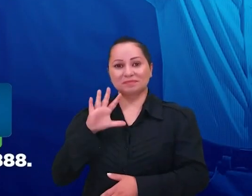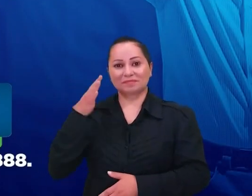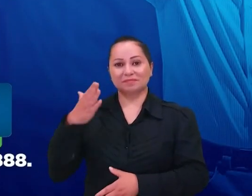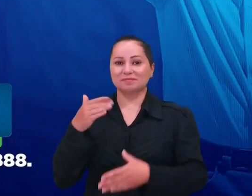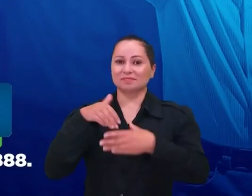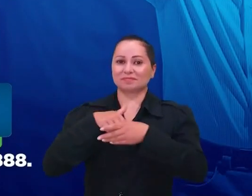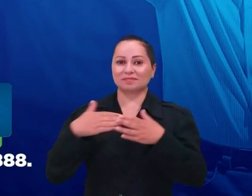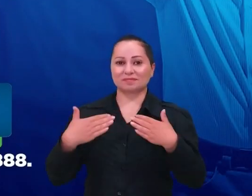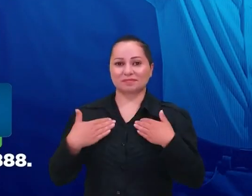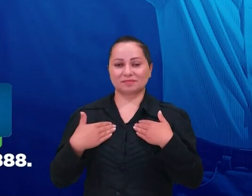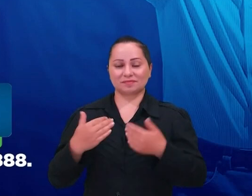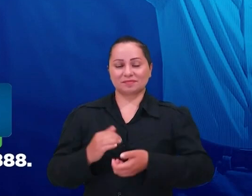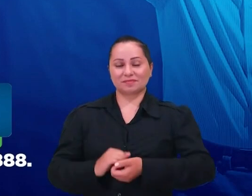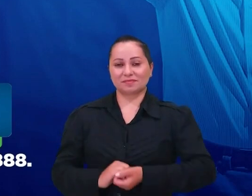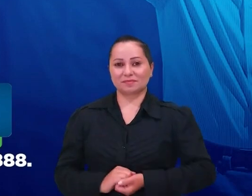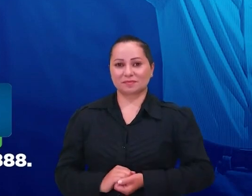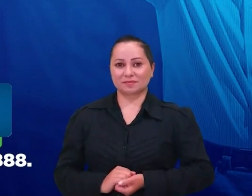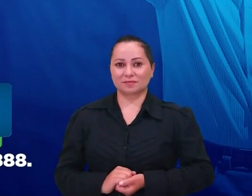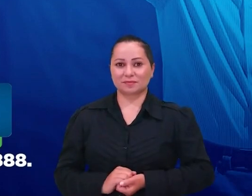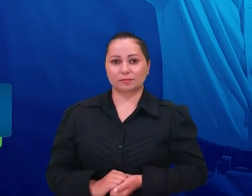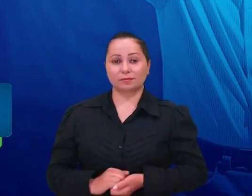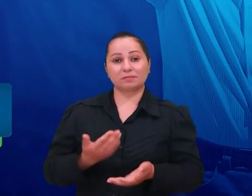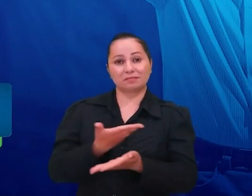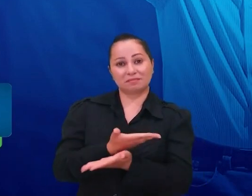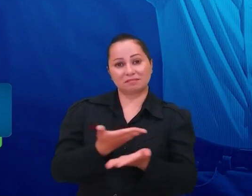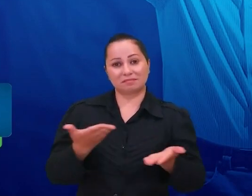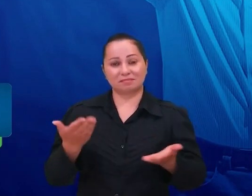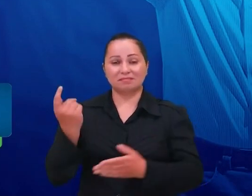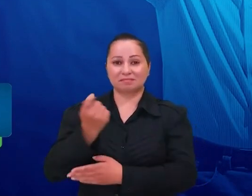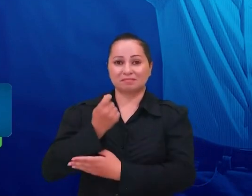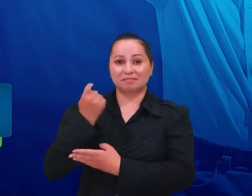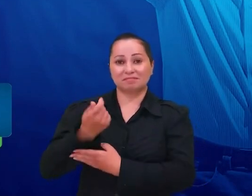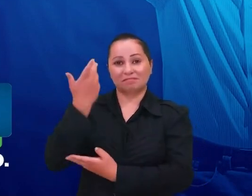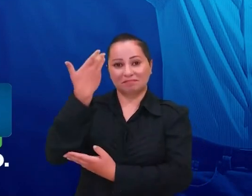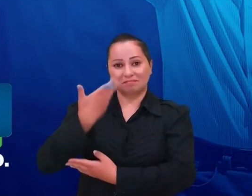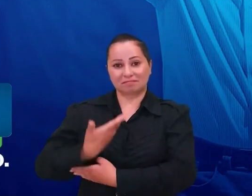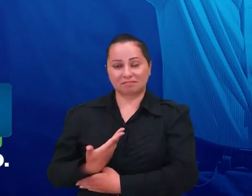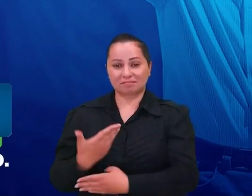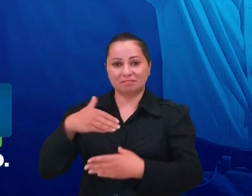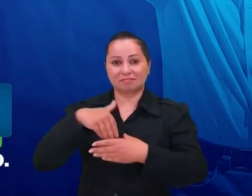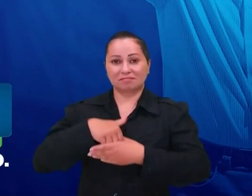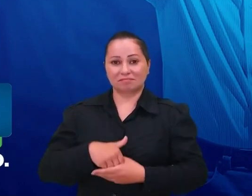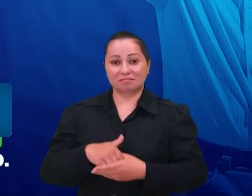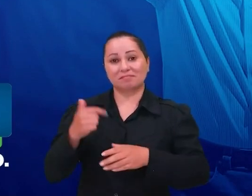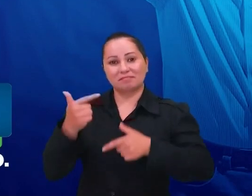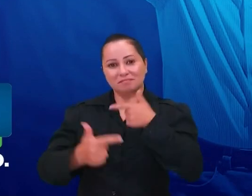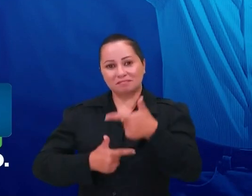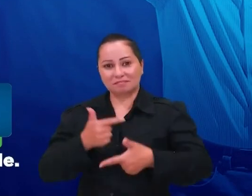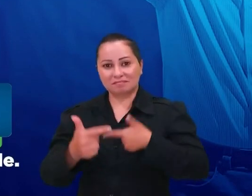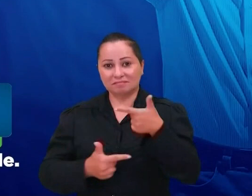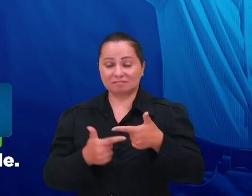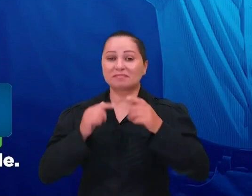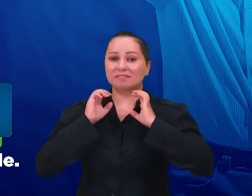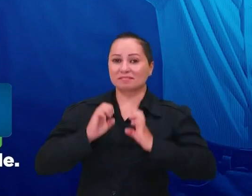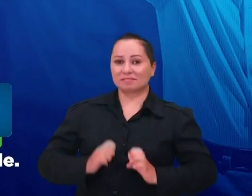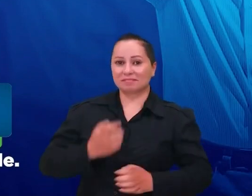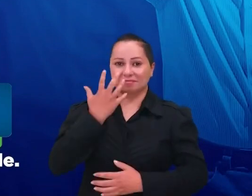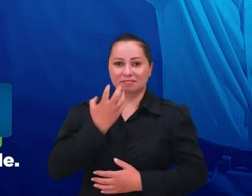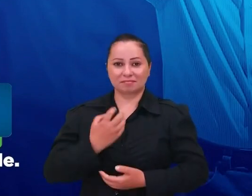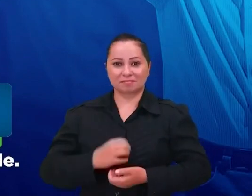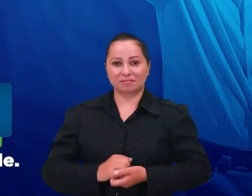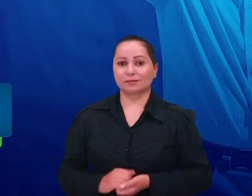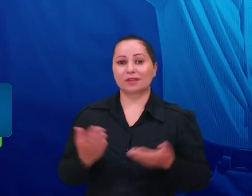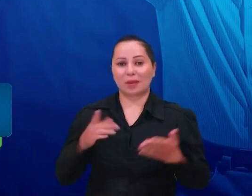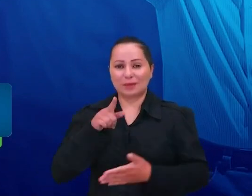Vote Jussarete Vargas, 12888. Gaúchas e gaúchos, sou Pedro Inserte, 12300. Trabalho, ética